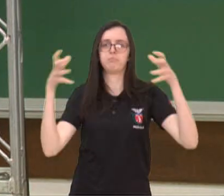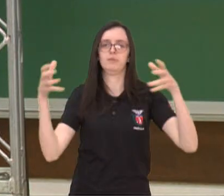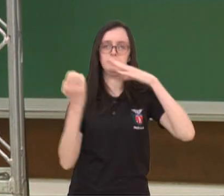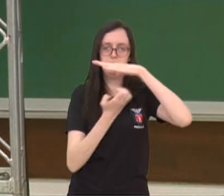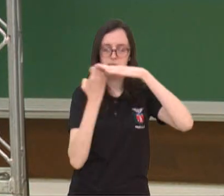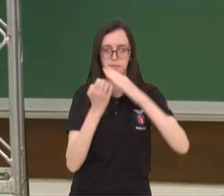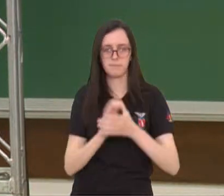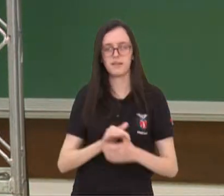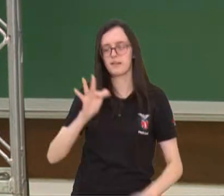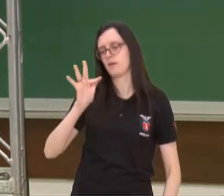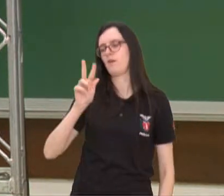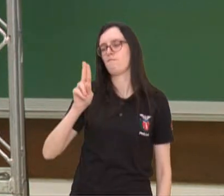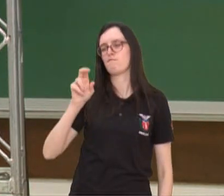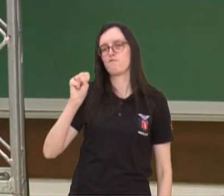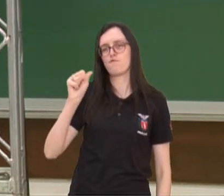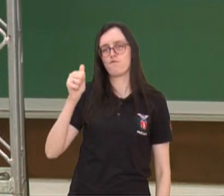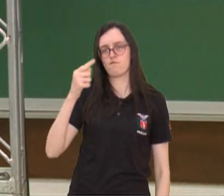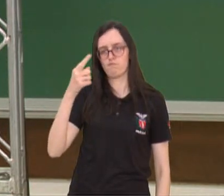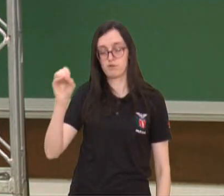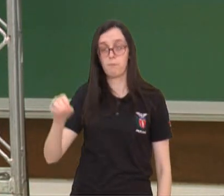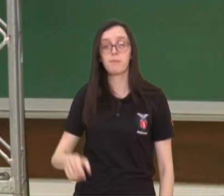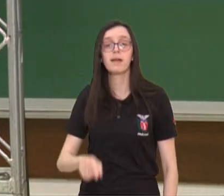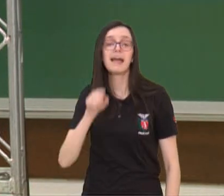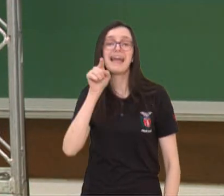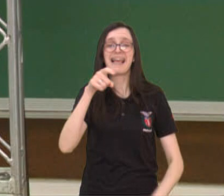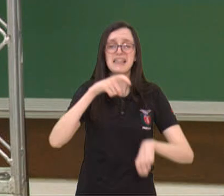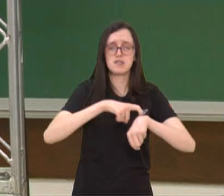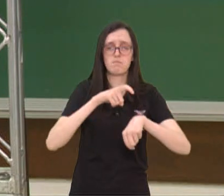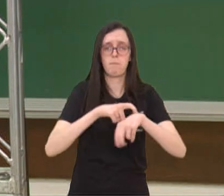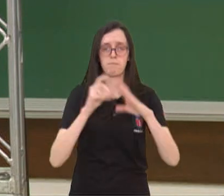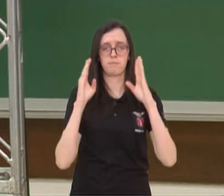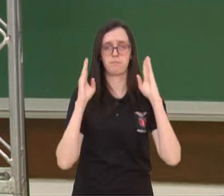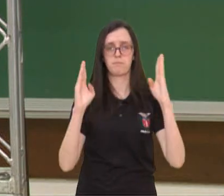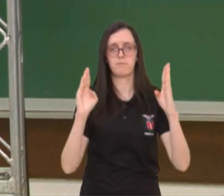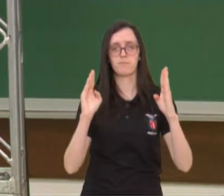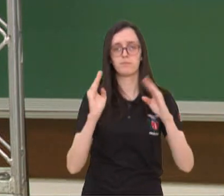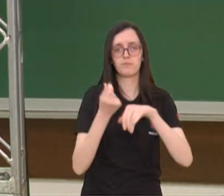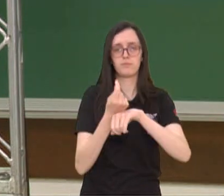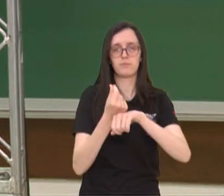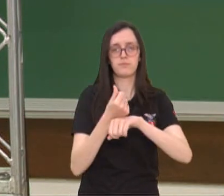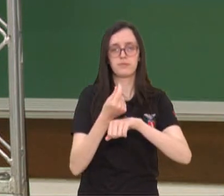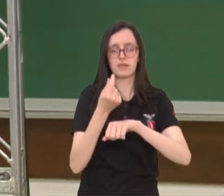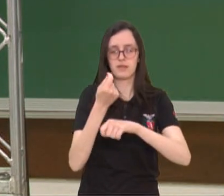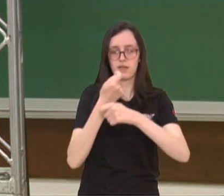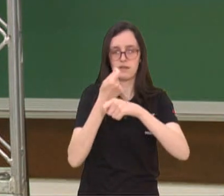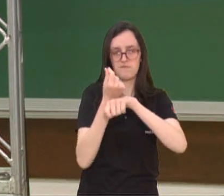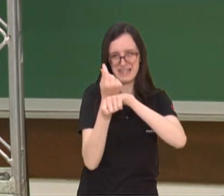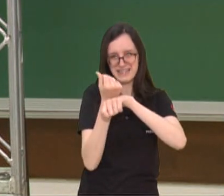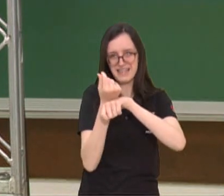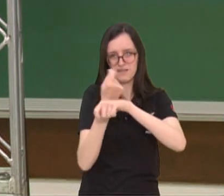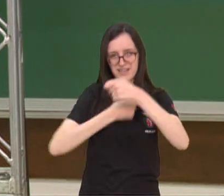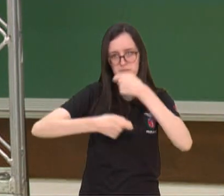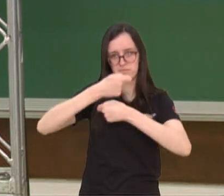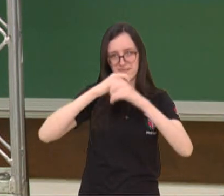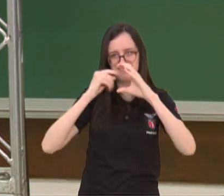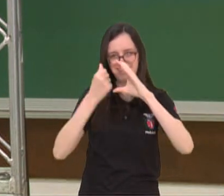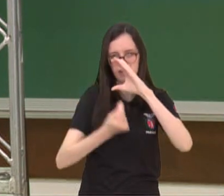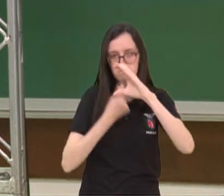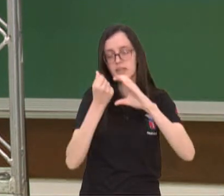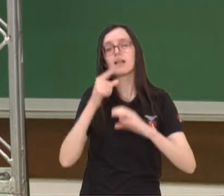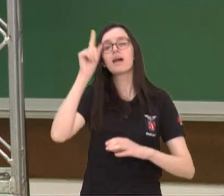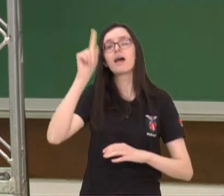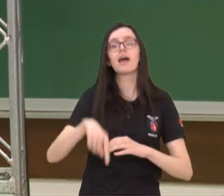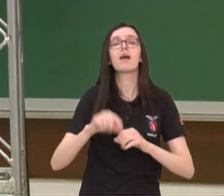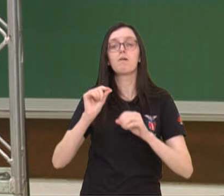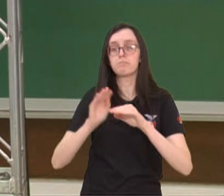nesse momento aqui, no capitalismo financeiro, que você tem um salto, né, para a questão